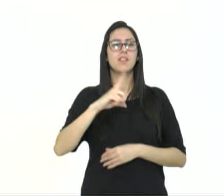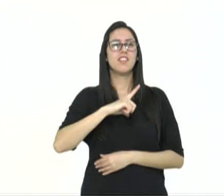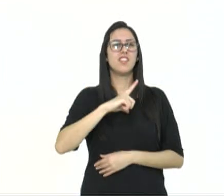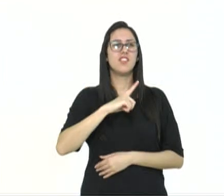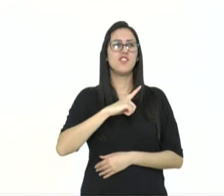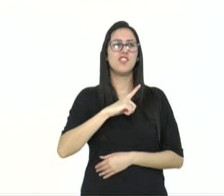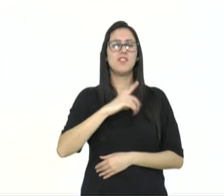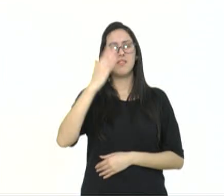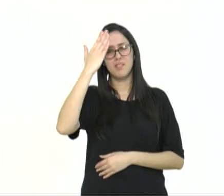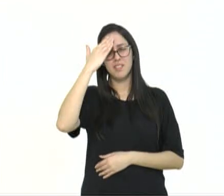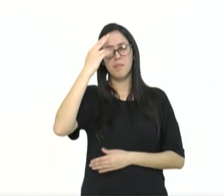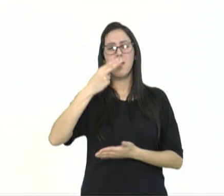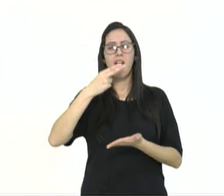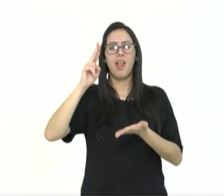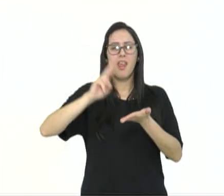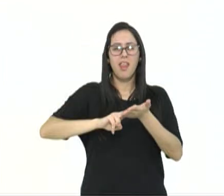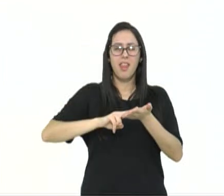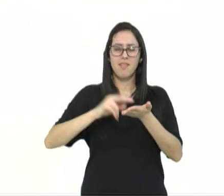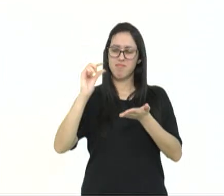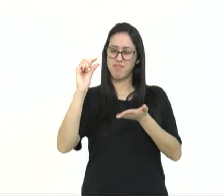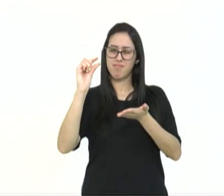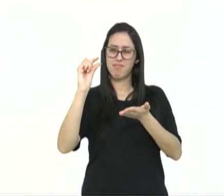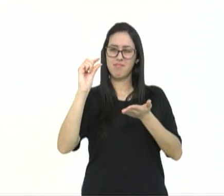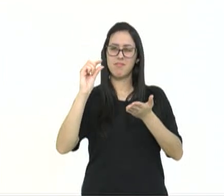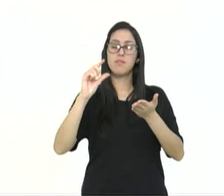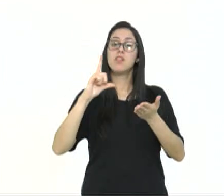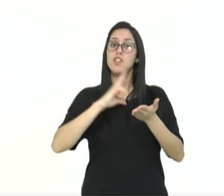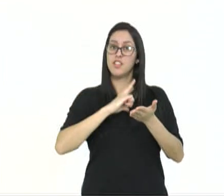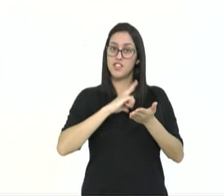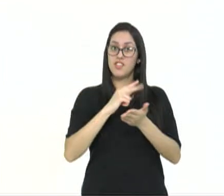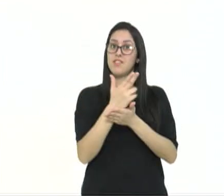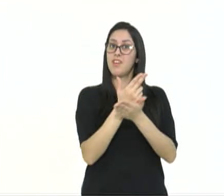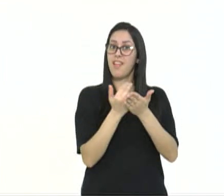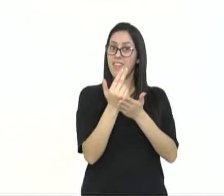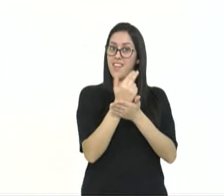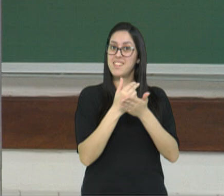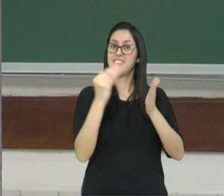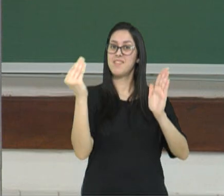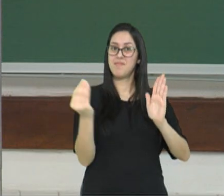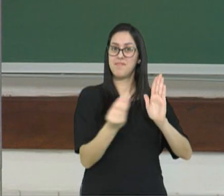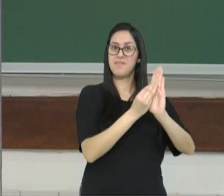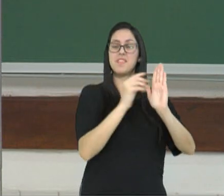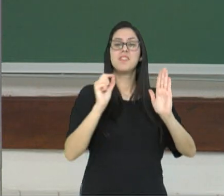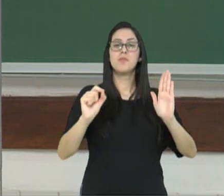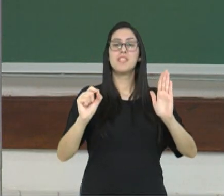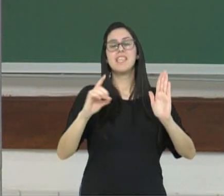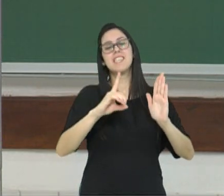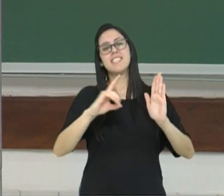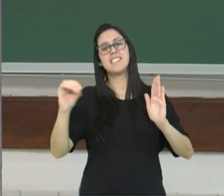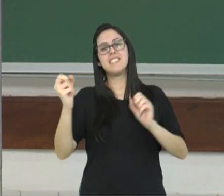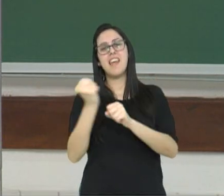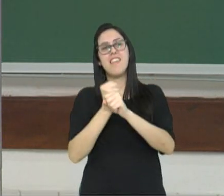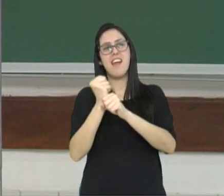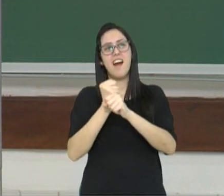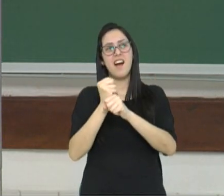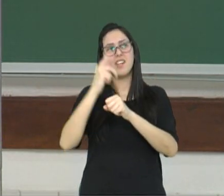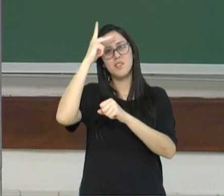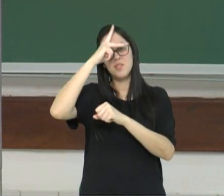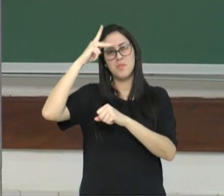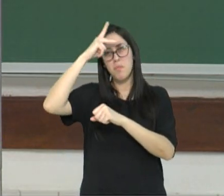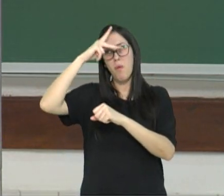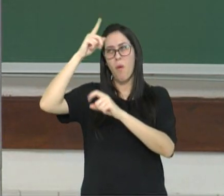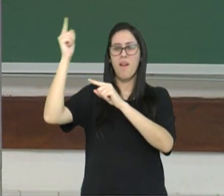selos de correio, de correspondência, que era justamente um selo comemorativo aos 100 anos da imigração polonesa